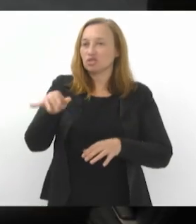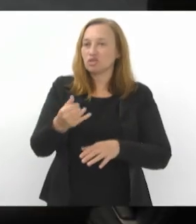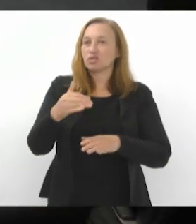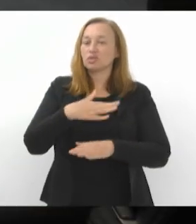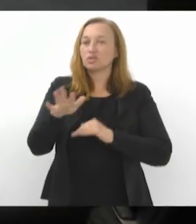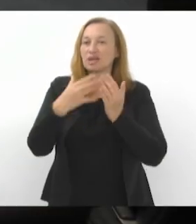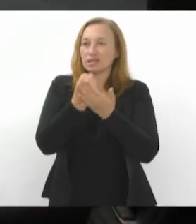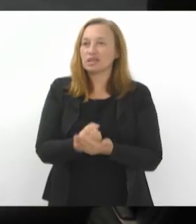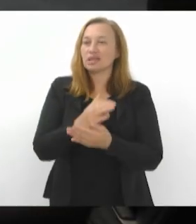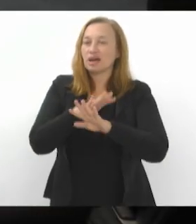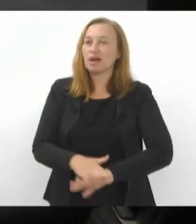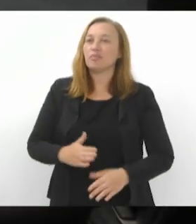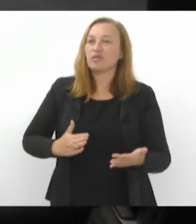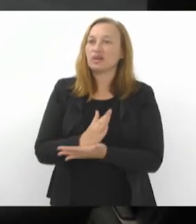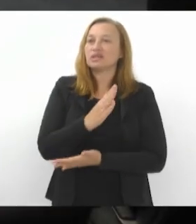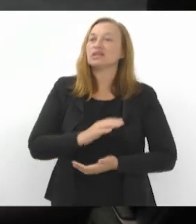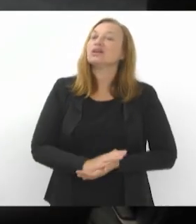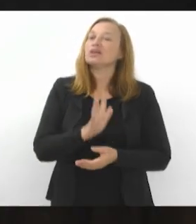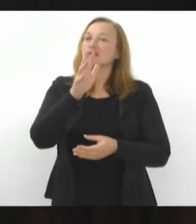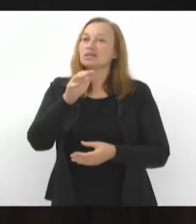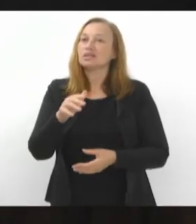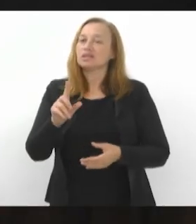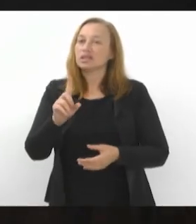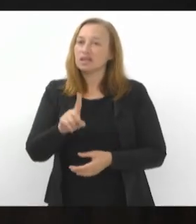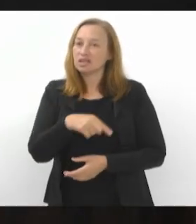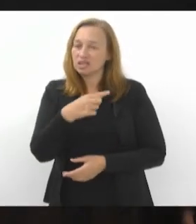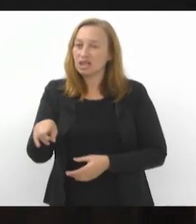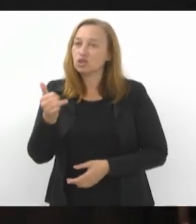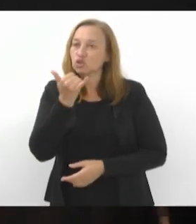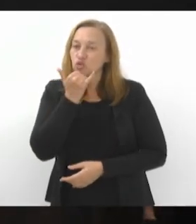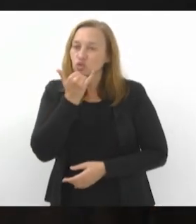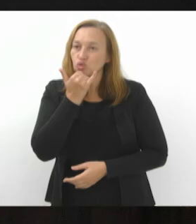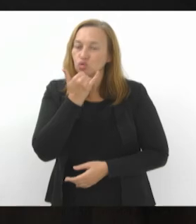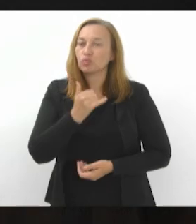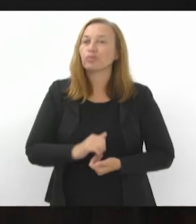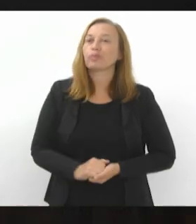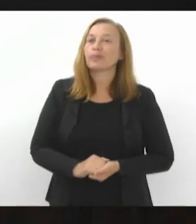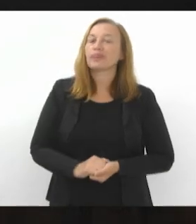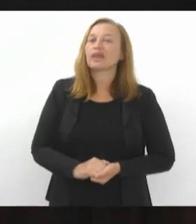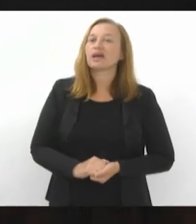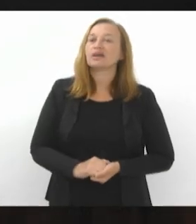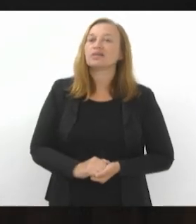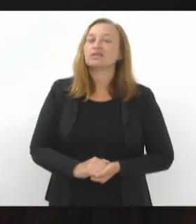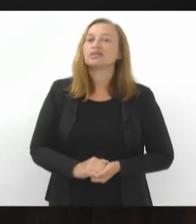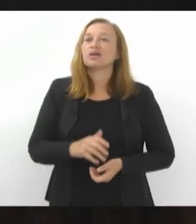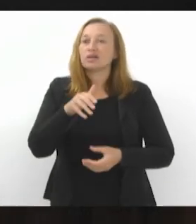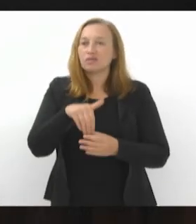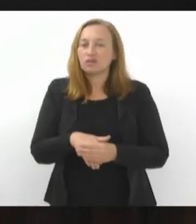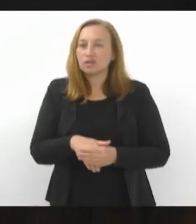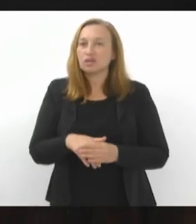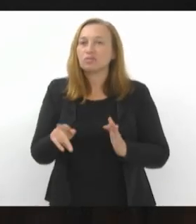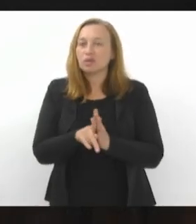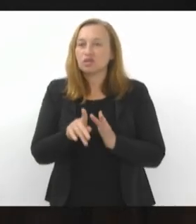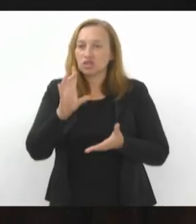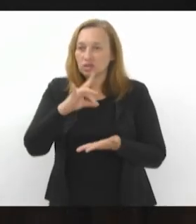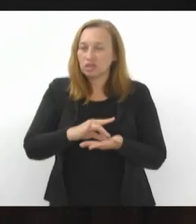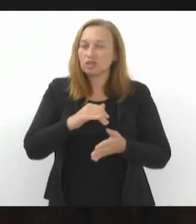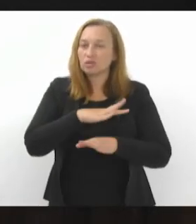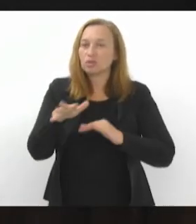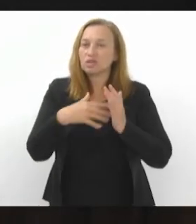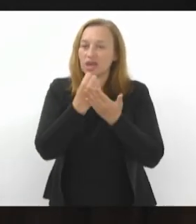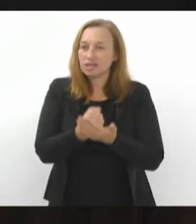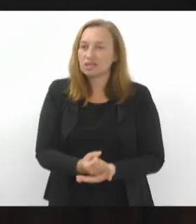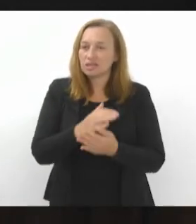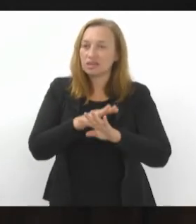como estão. Aprovado. Rejeitado, perdão, senhores contrários. Em votação, o projeto original. Os senhores que